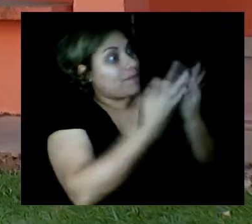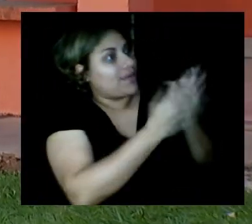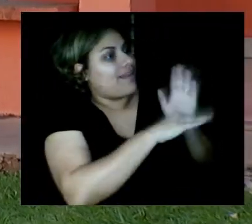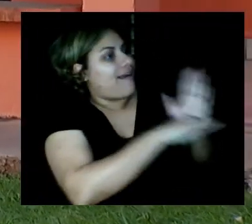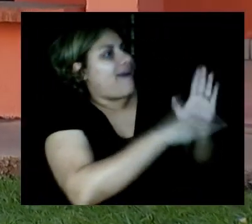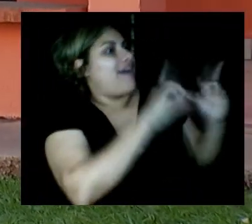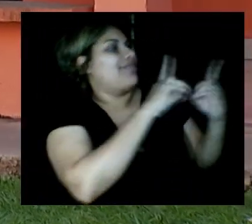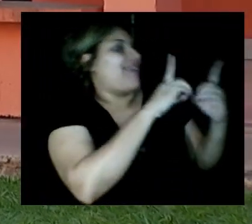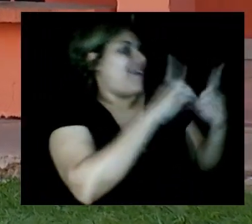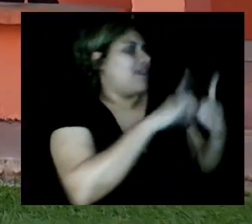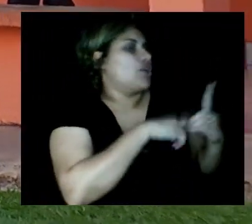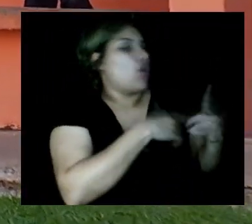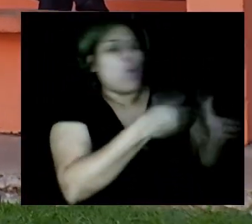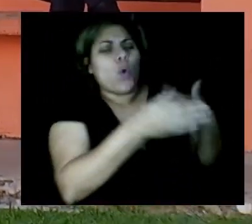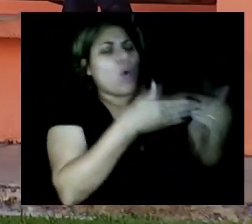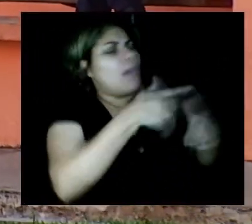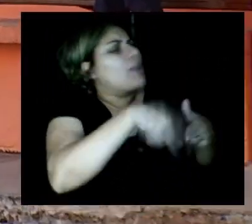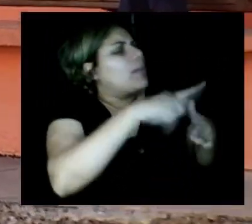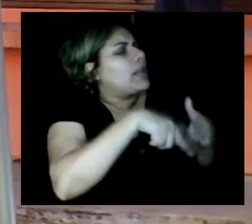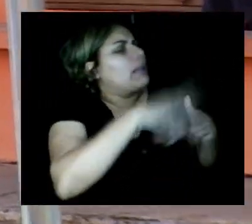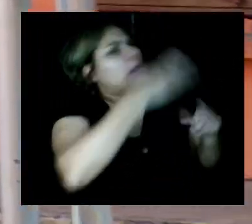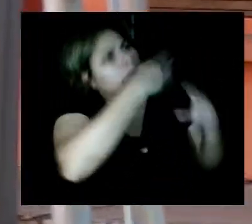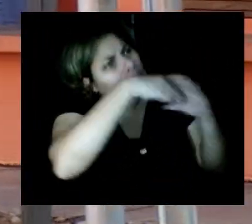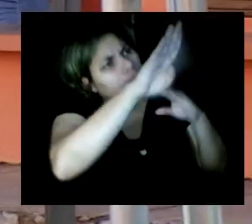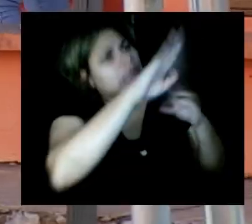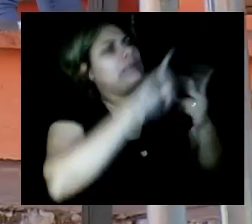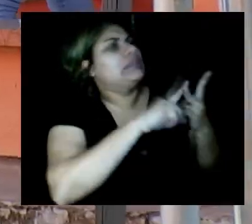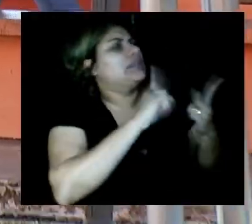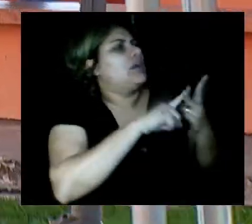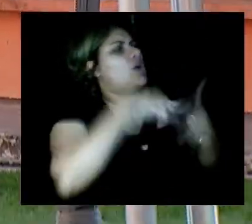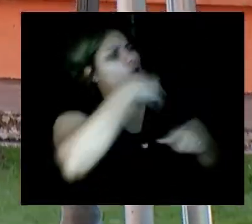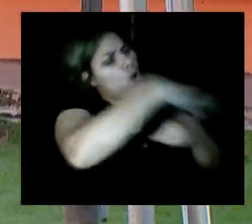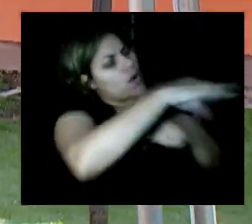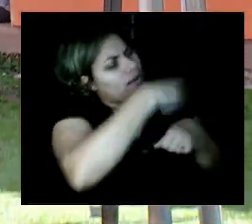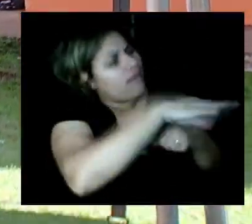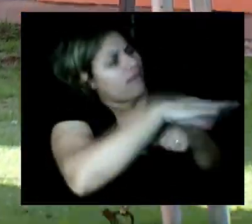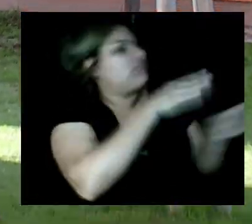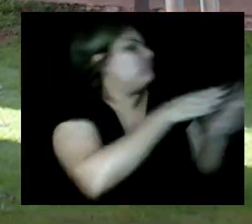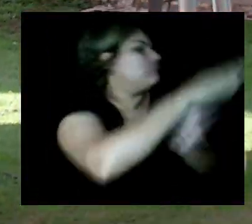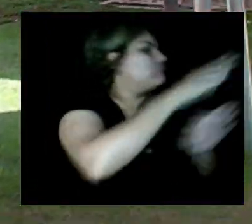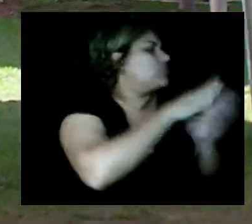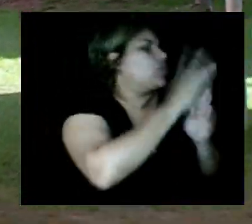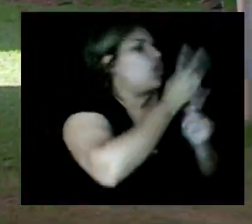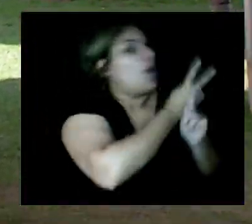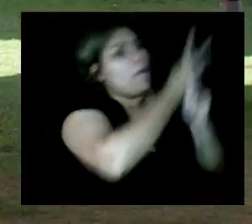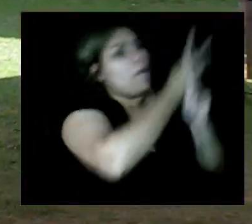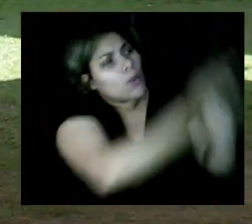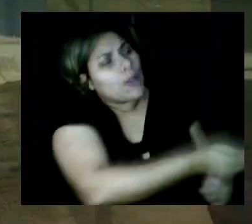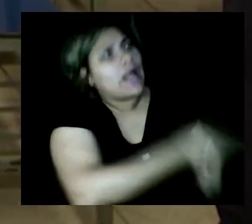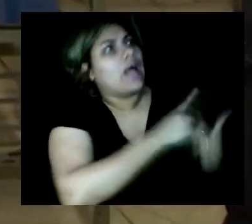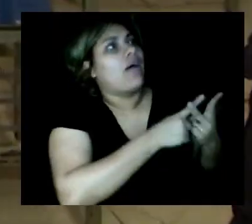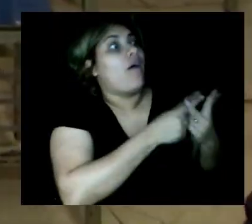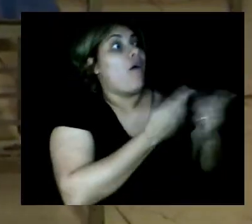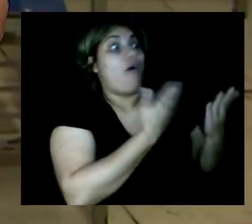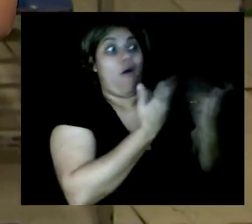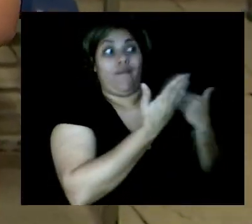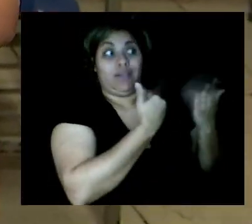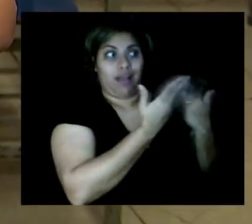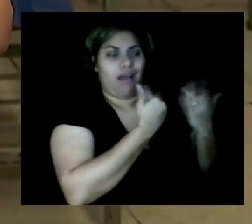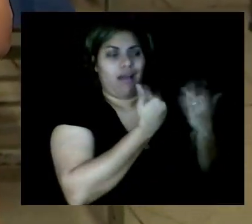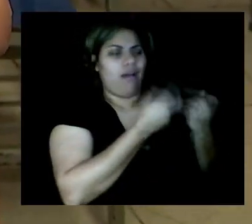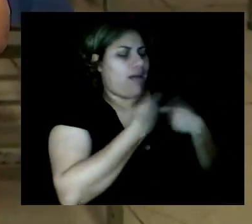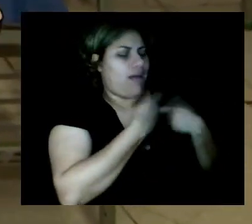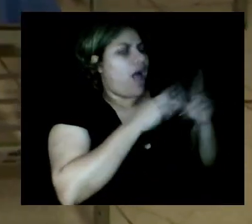problema a gente encaminha, orienta, né, para procurar, para conversar, porque assim, para aliviar também essa